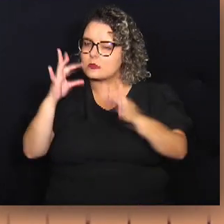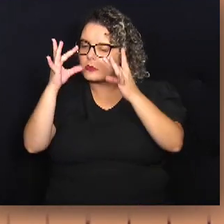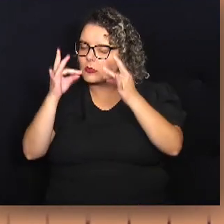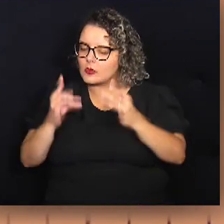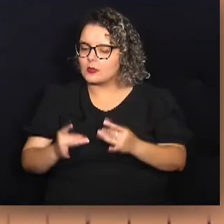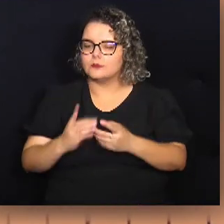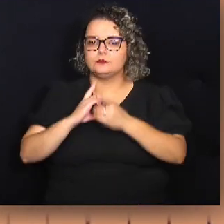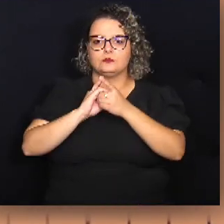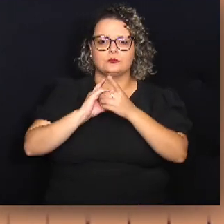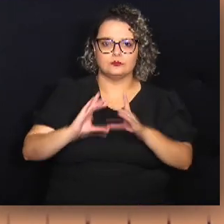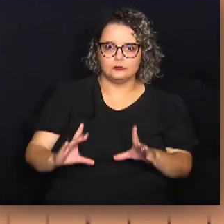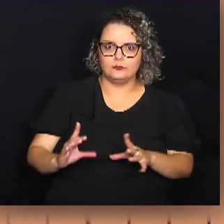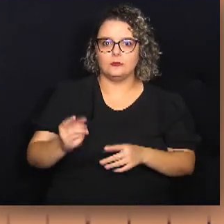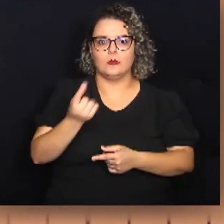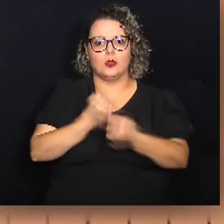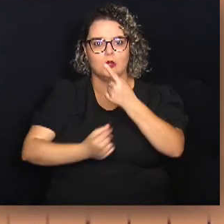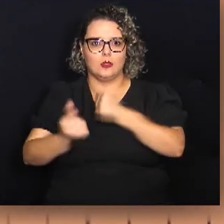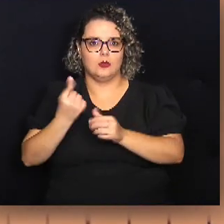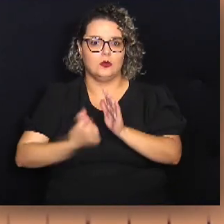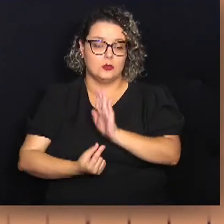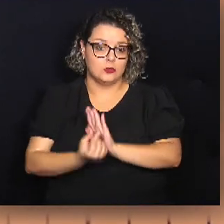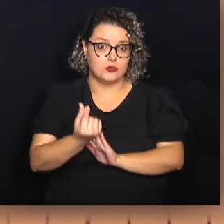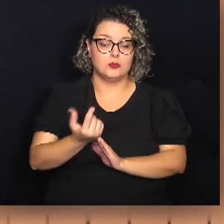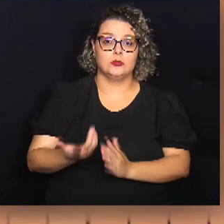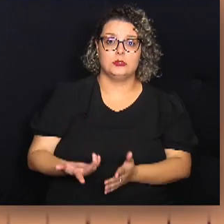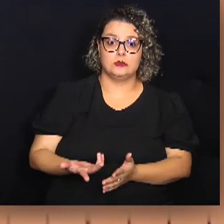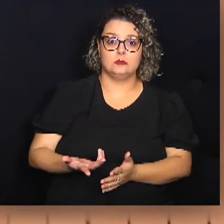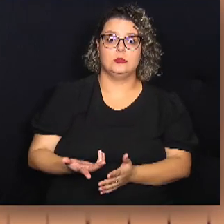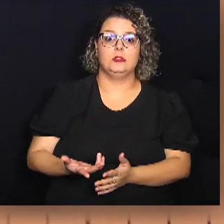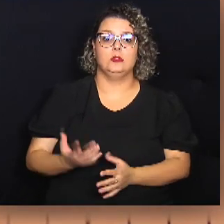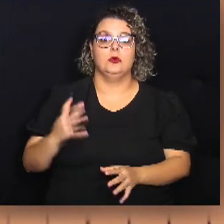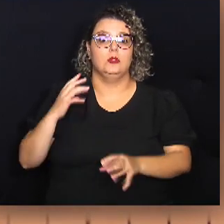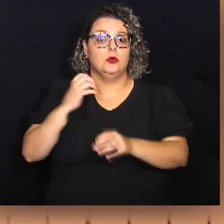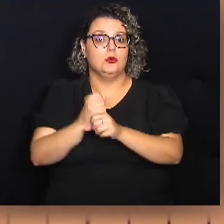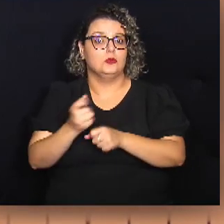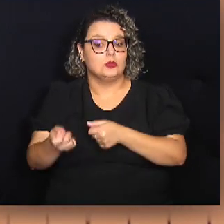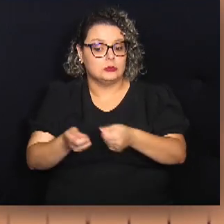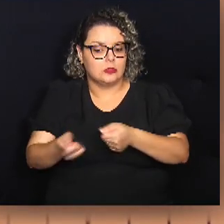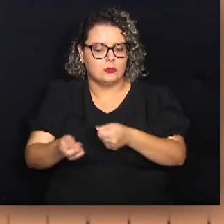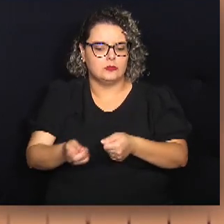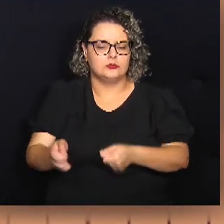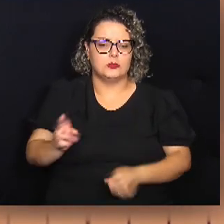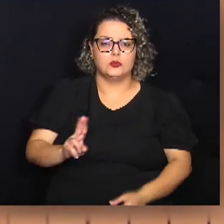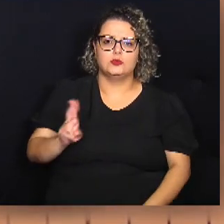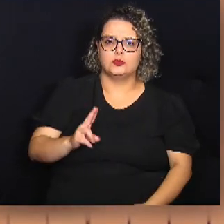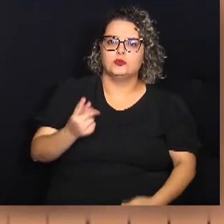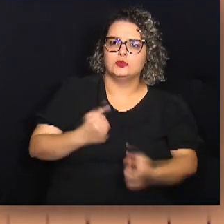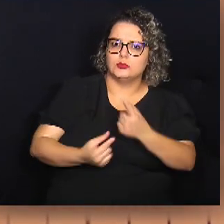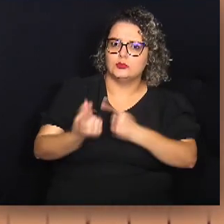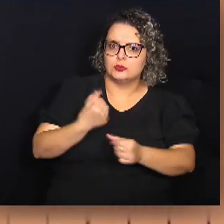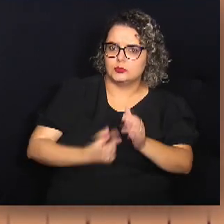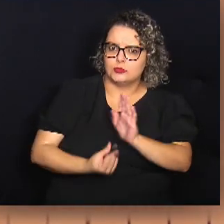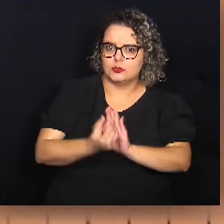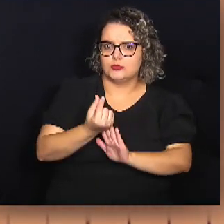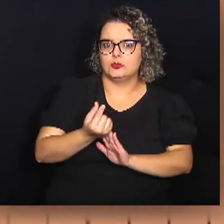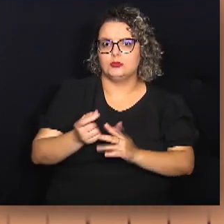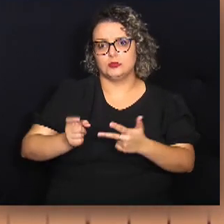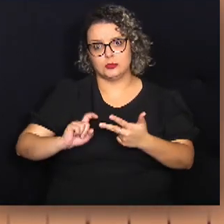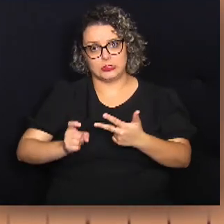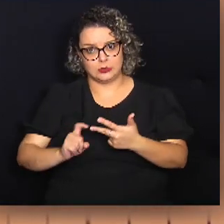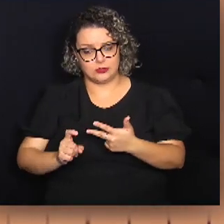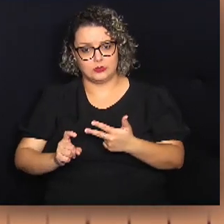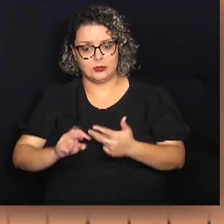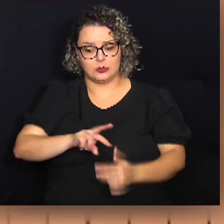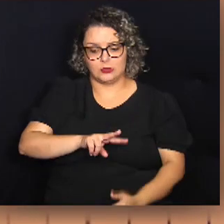democratizar o orçamento, né? Tirar o total controle da aplicação do orçamento do executivo e